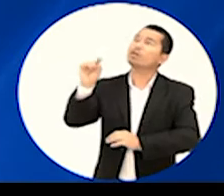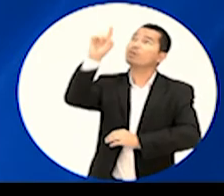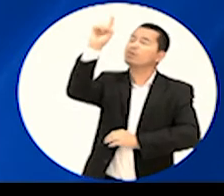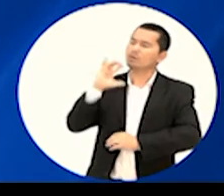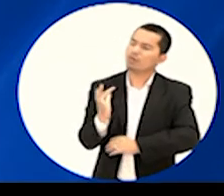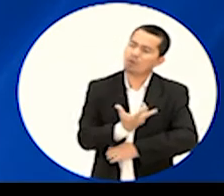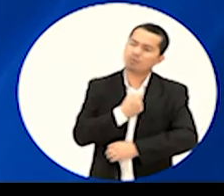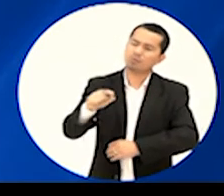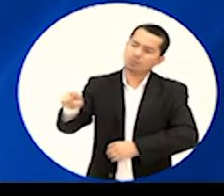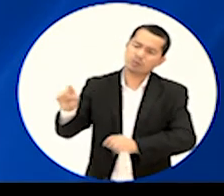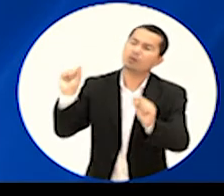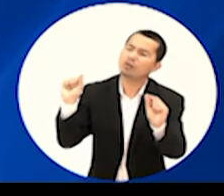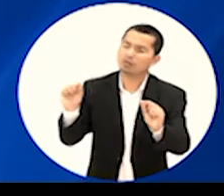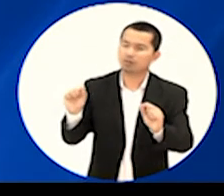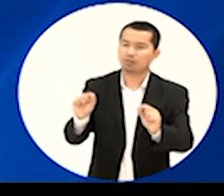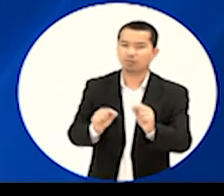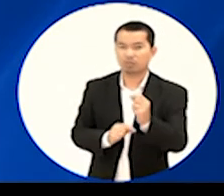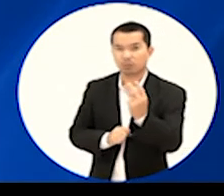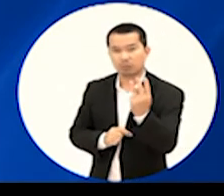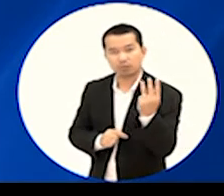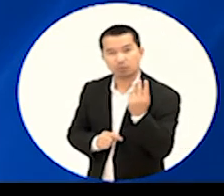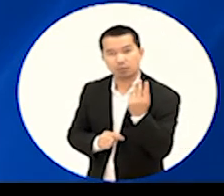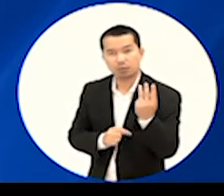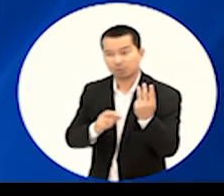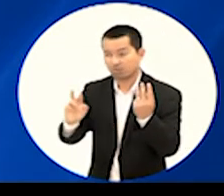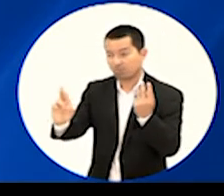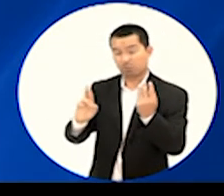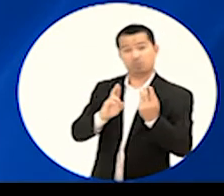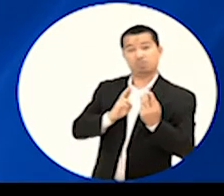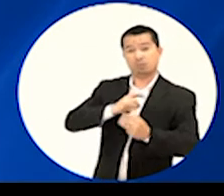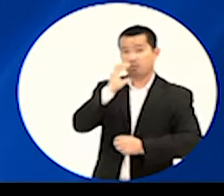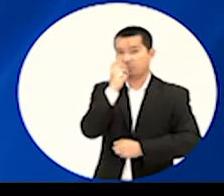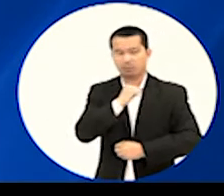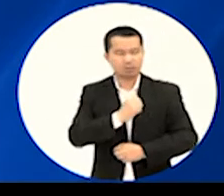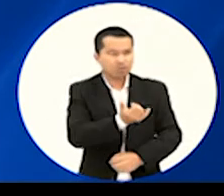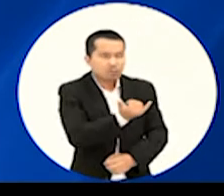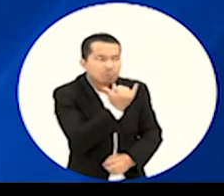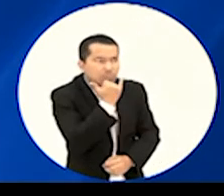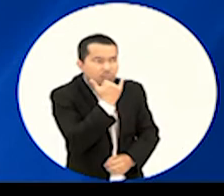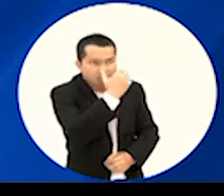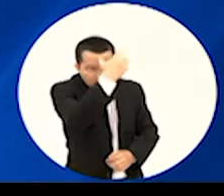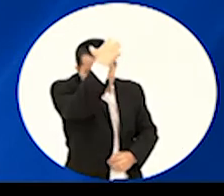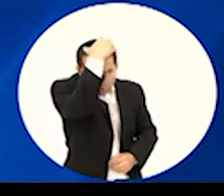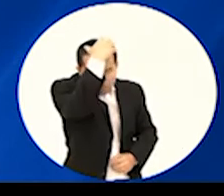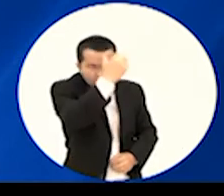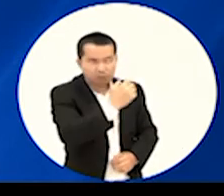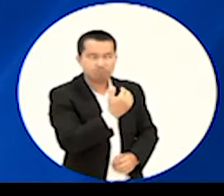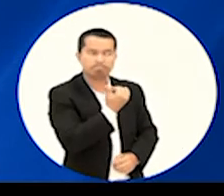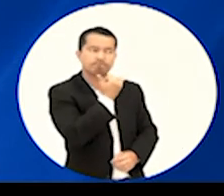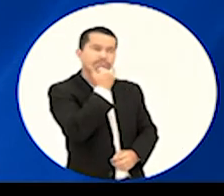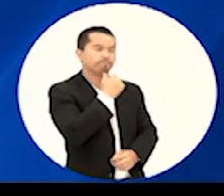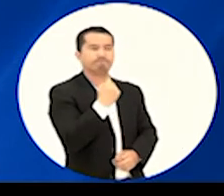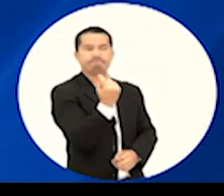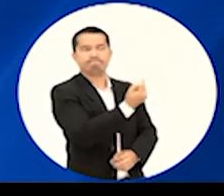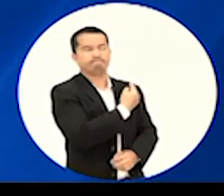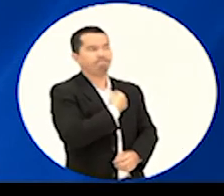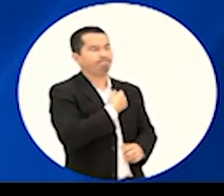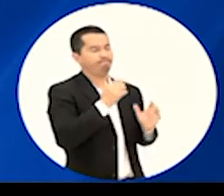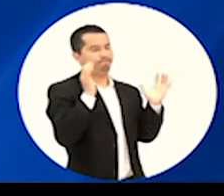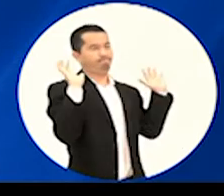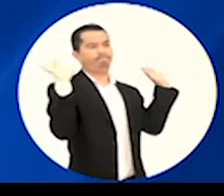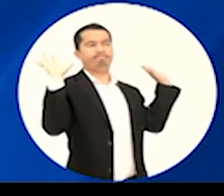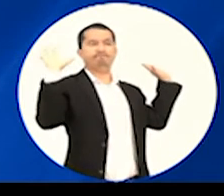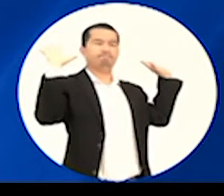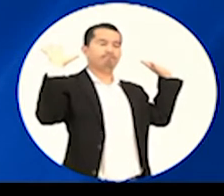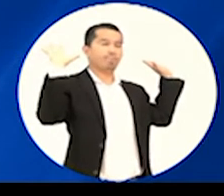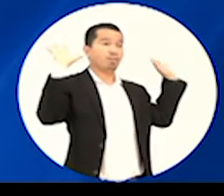poderá salvar? Sadraque, Mesaque e Abidnego responderam assim: ó rei, nós não vamos